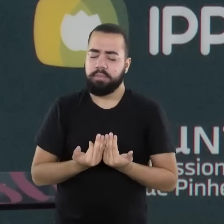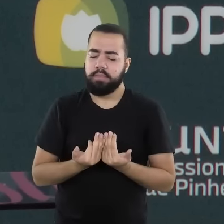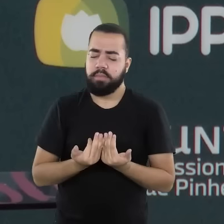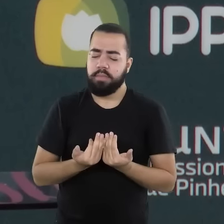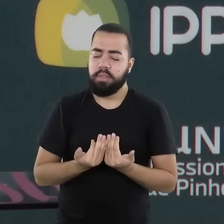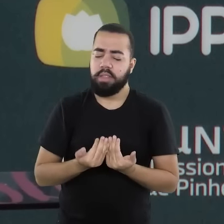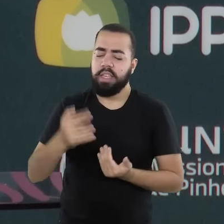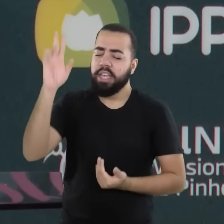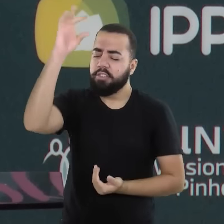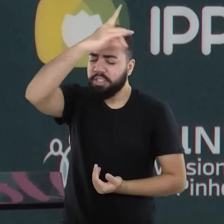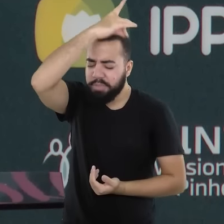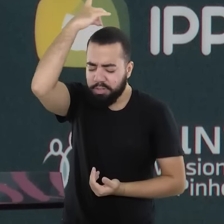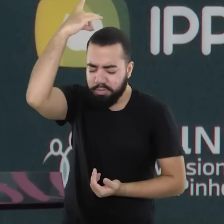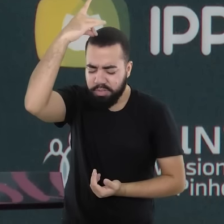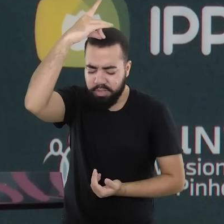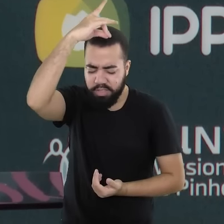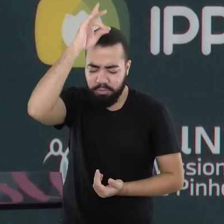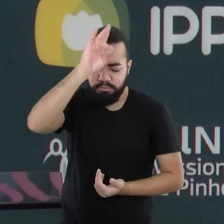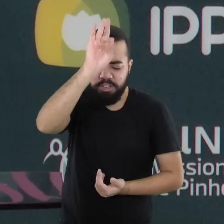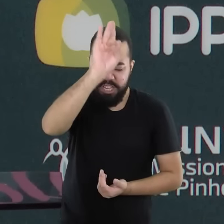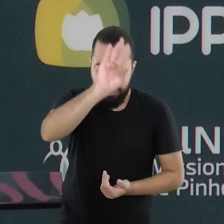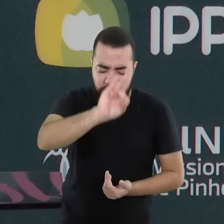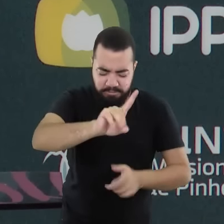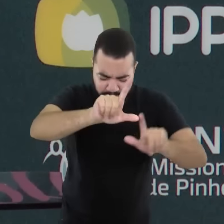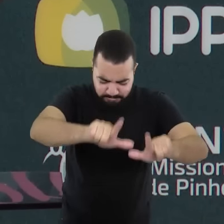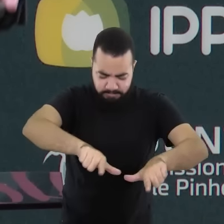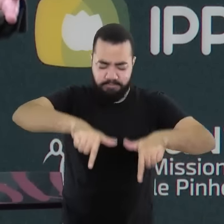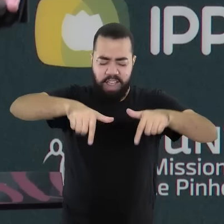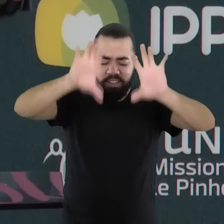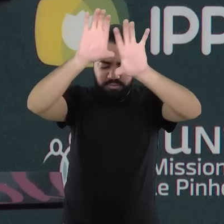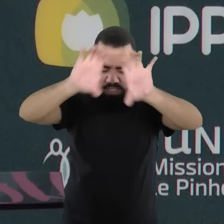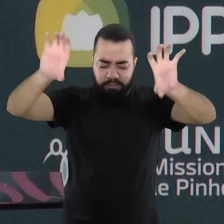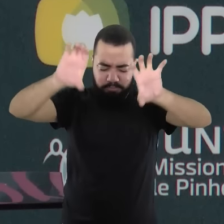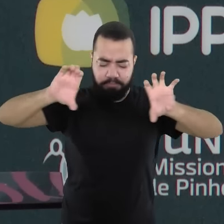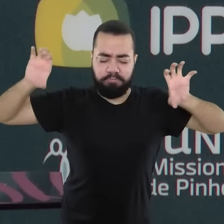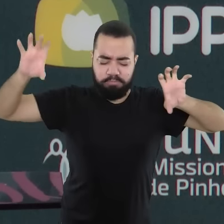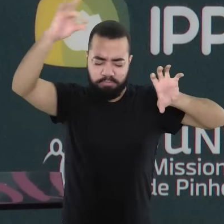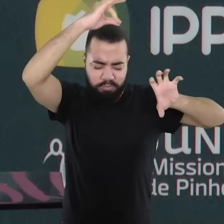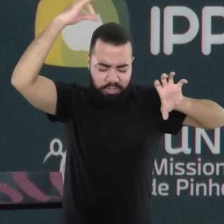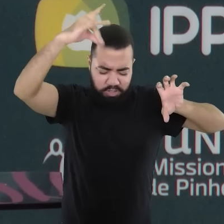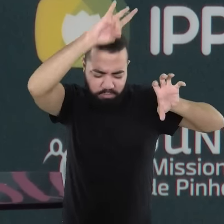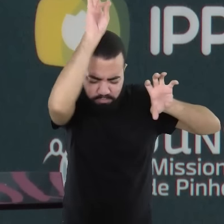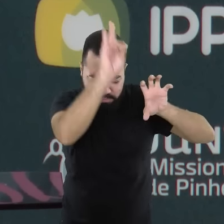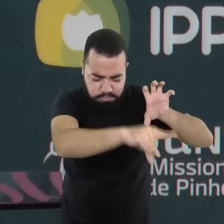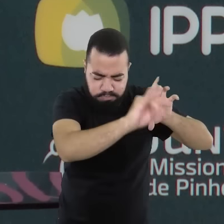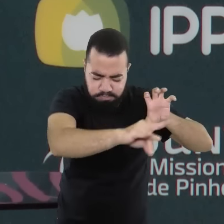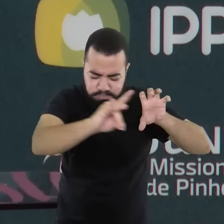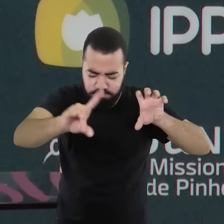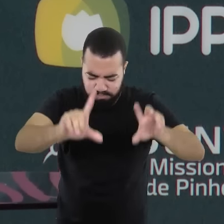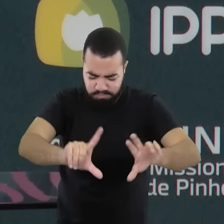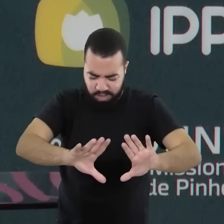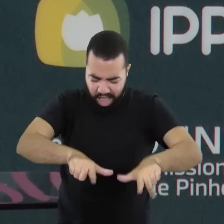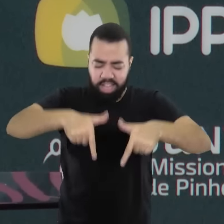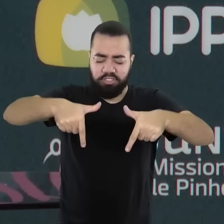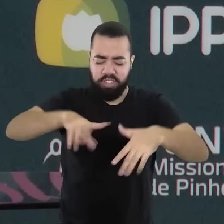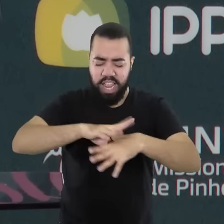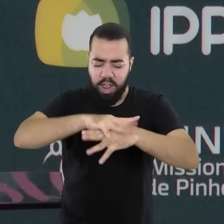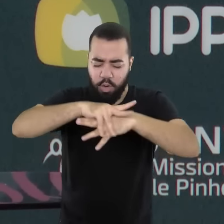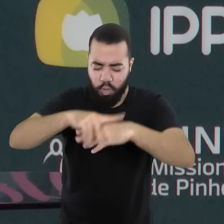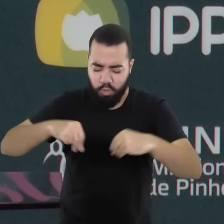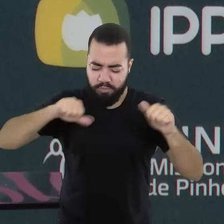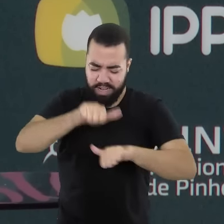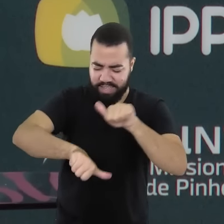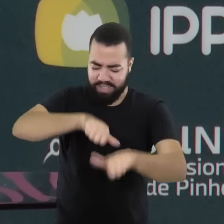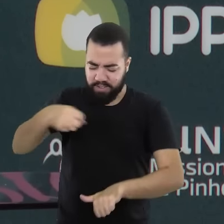Que o mover do Espírito de Deus, que o céu desça à terra, trazendo cura, trazendo